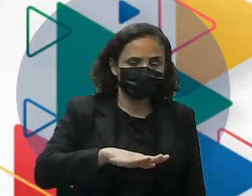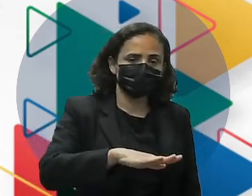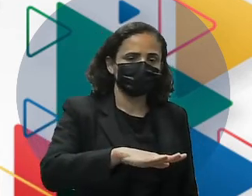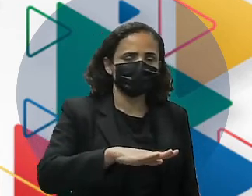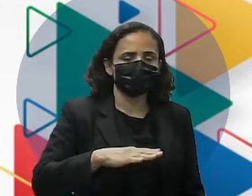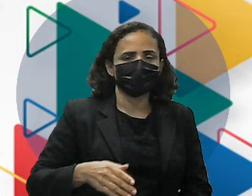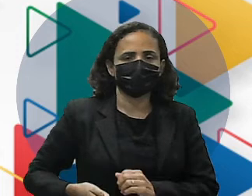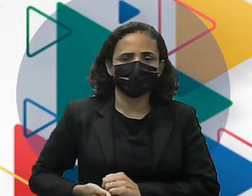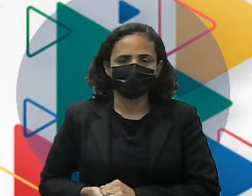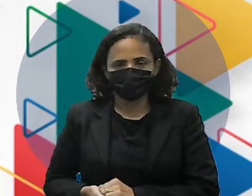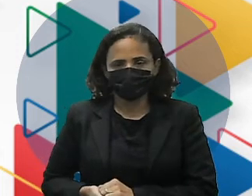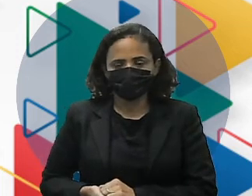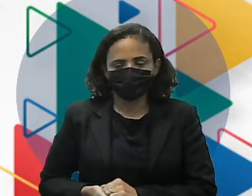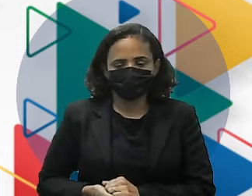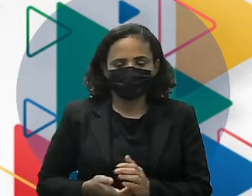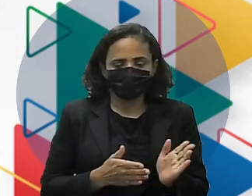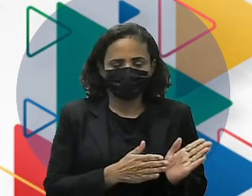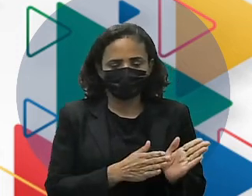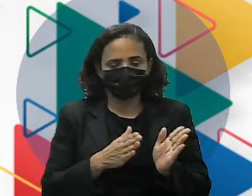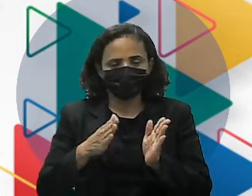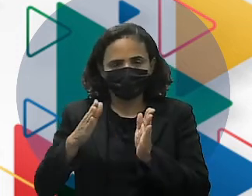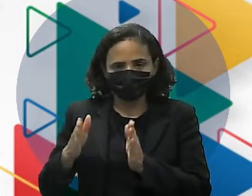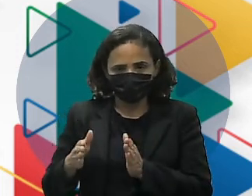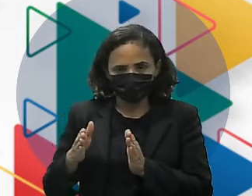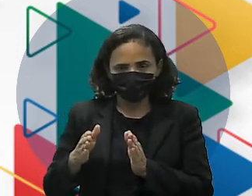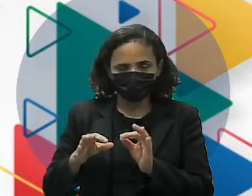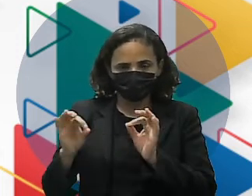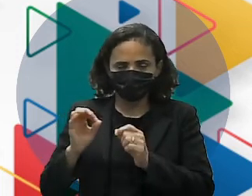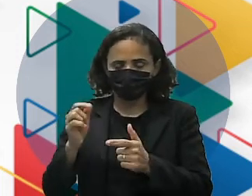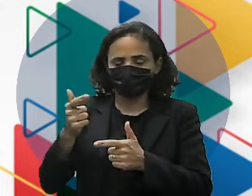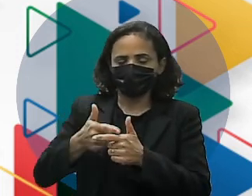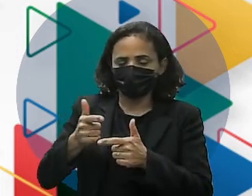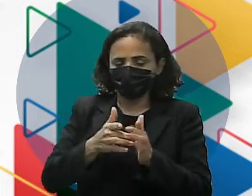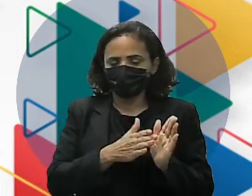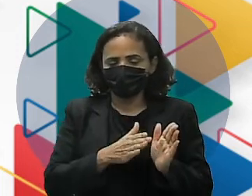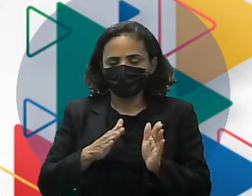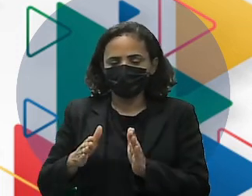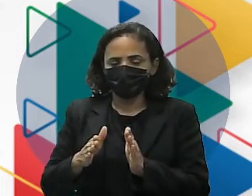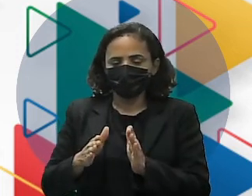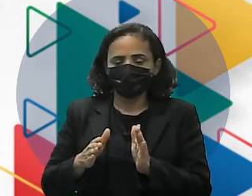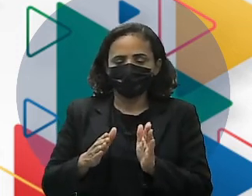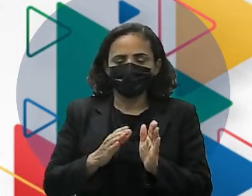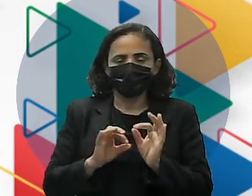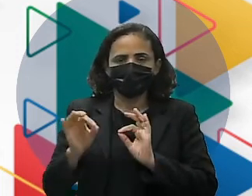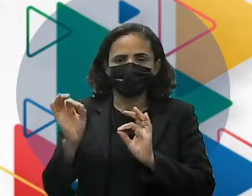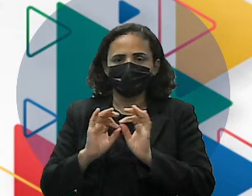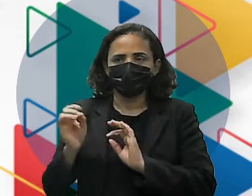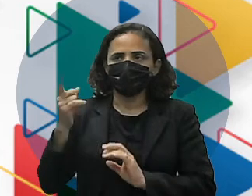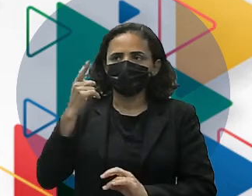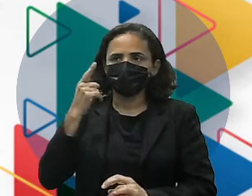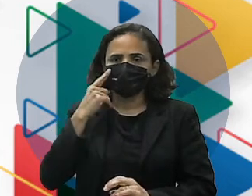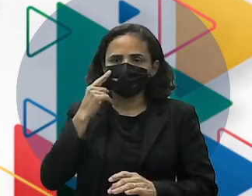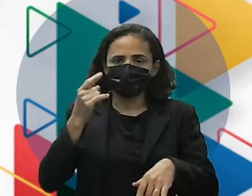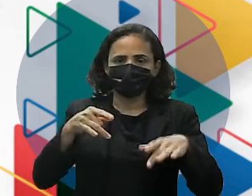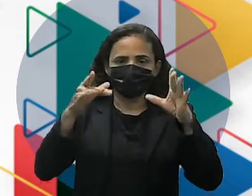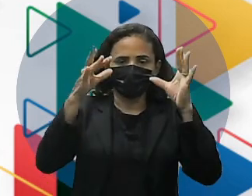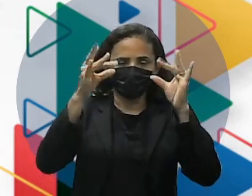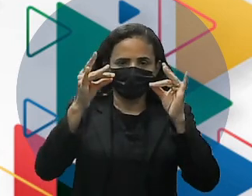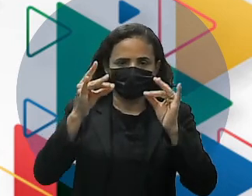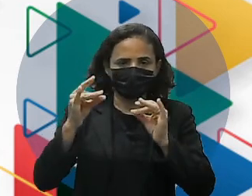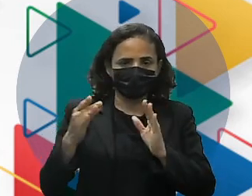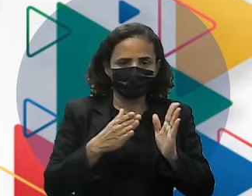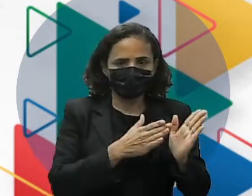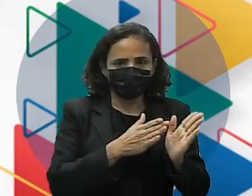em membros diferentes da equação, numerador com numerador são grandezas